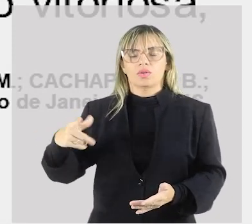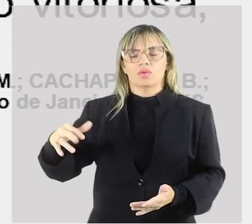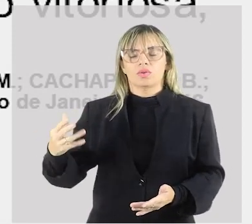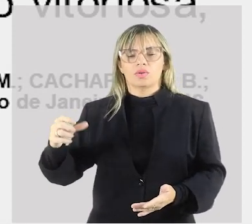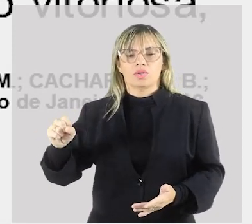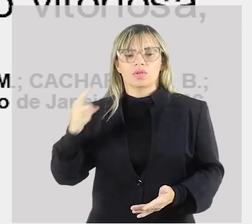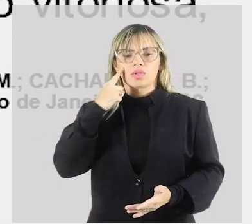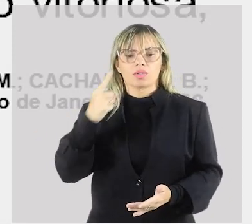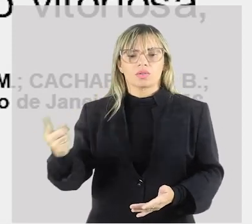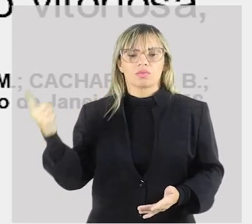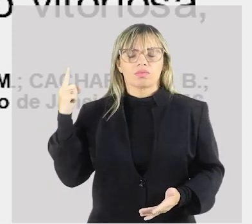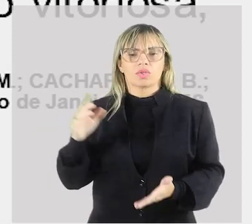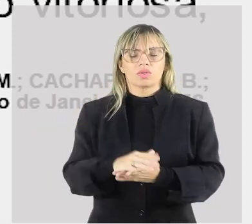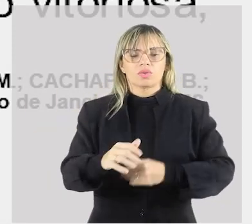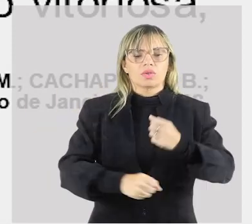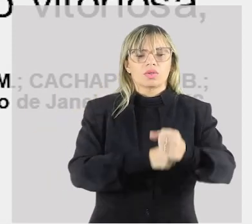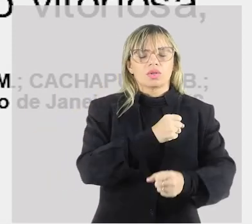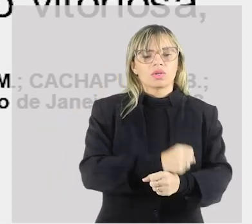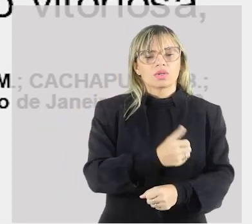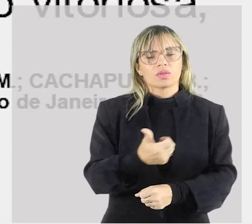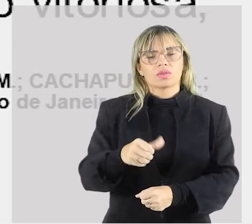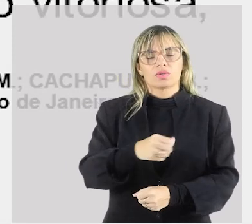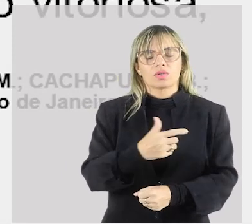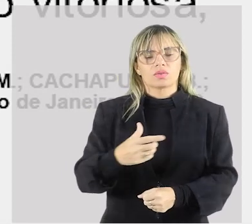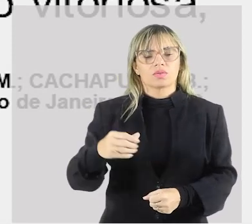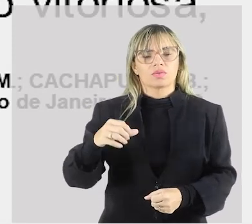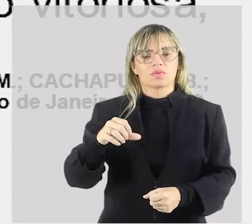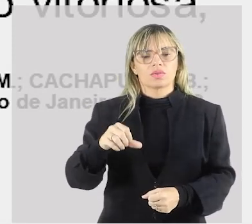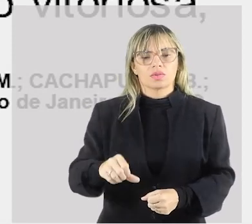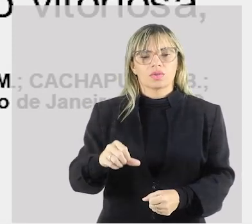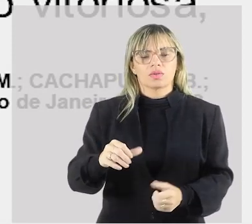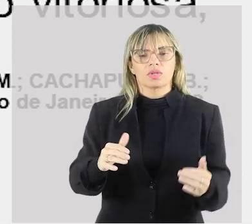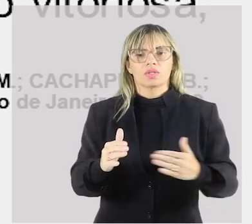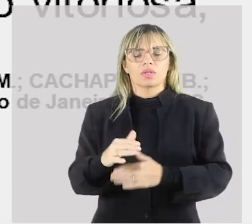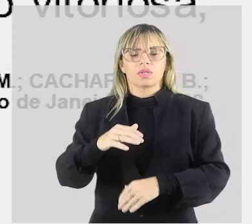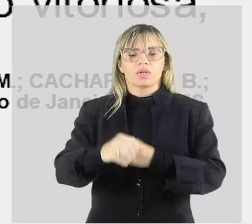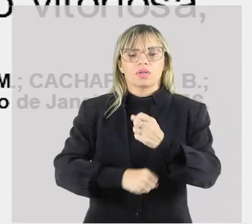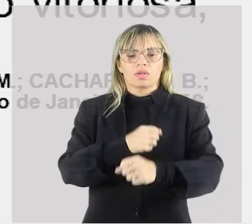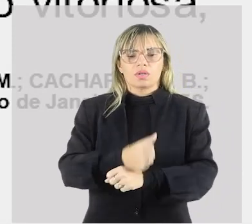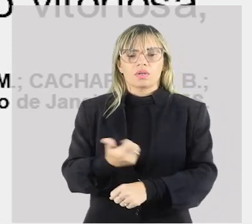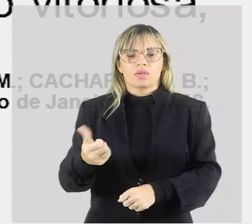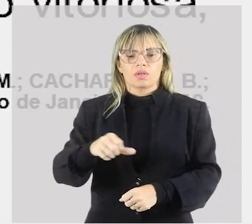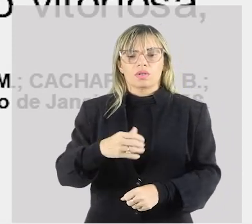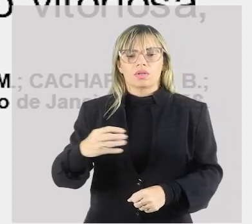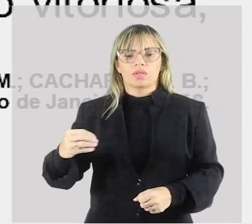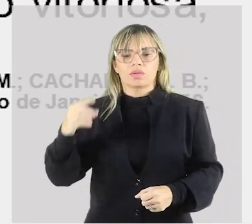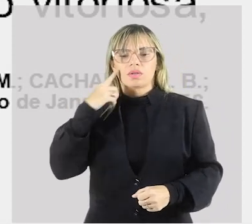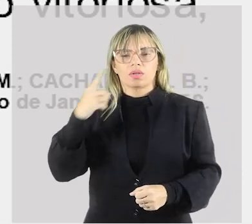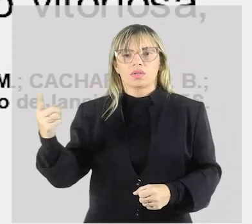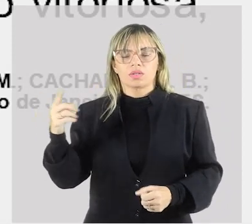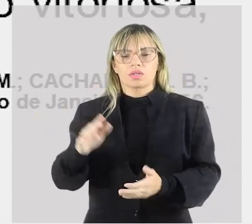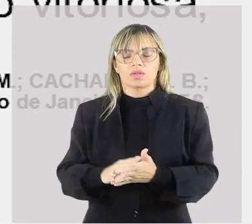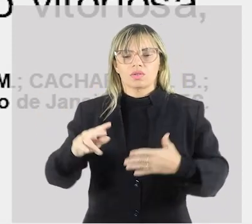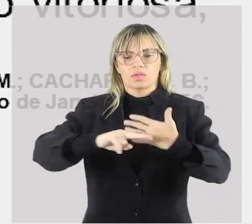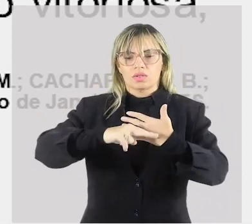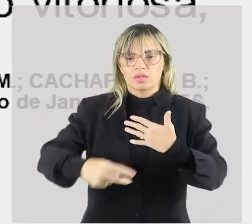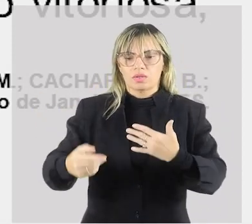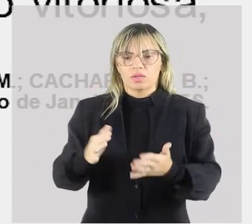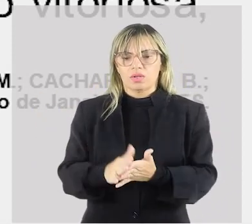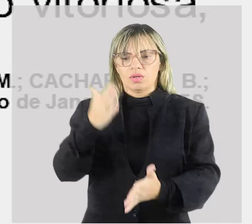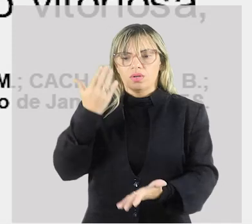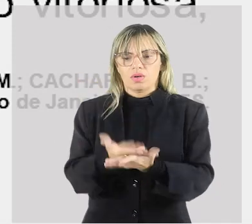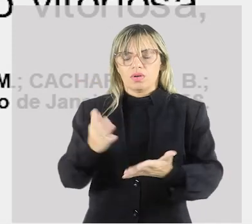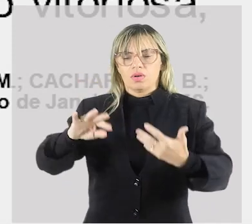1930, provoca profunda ruptura institucional no país. Por quê? Porque o Washington Luiz vai